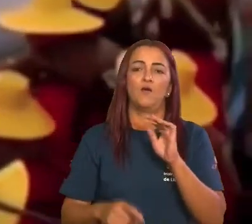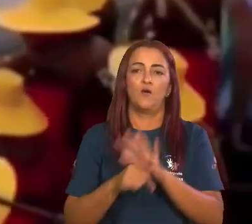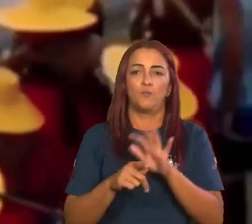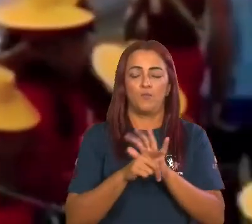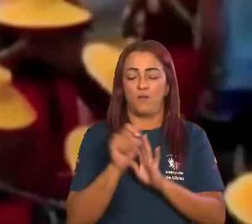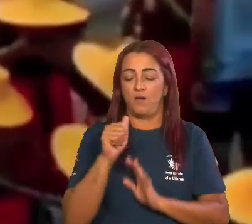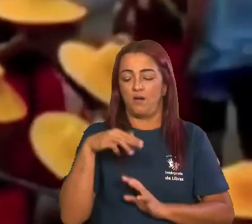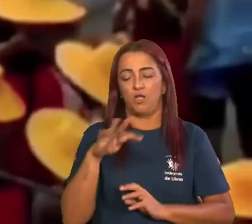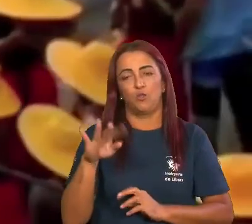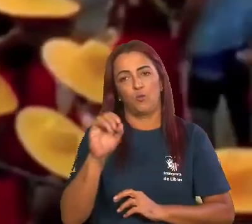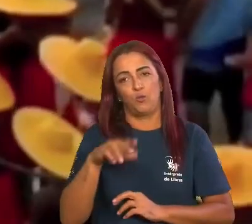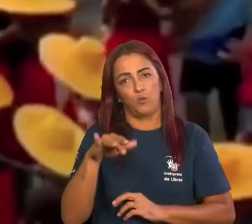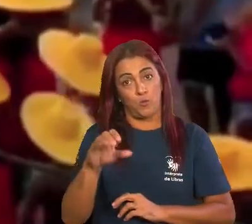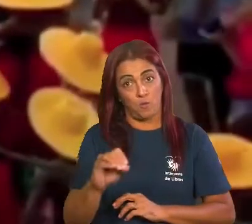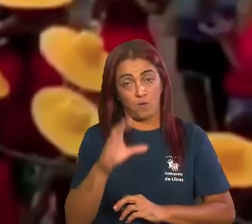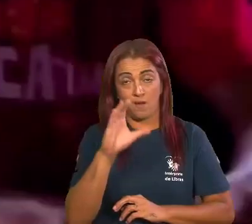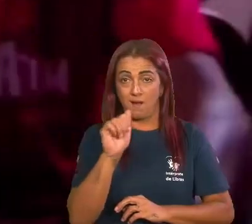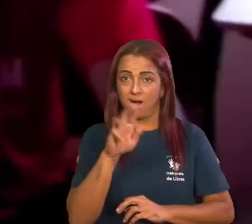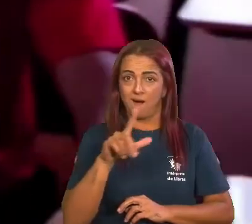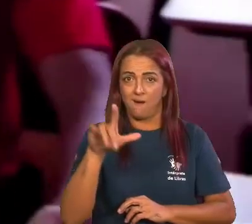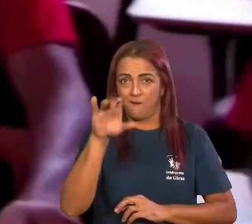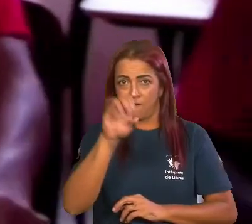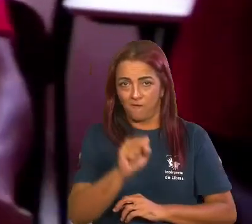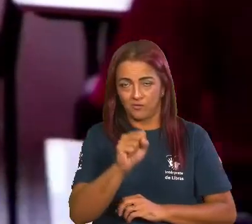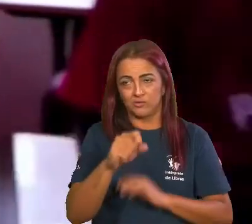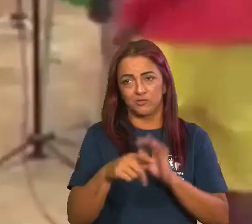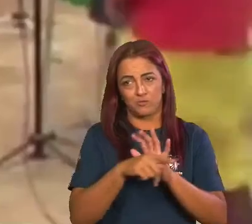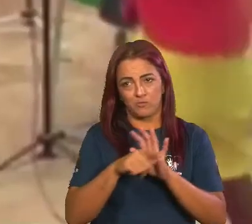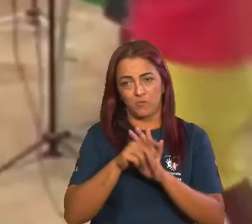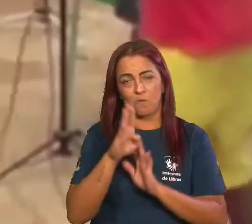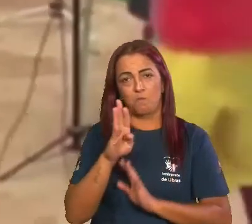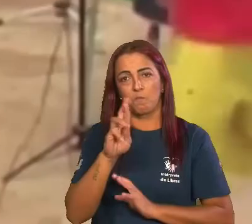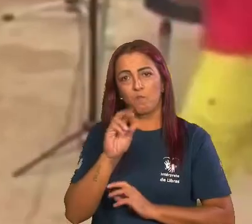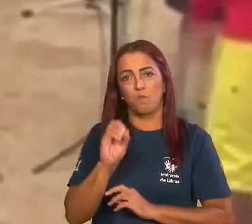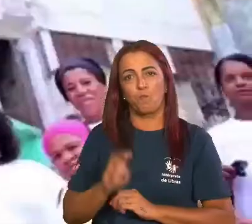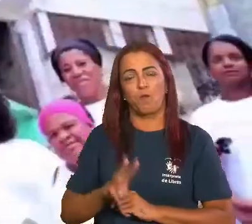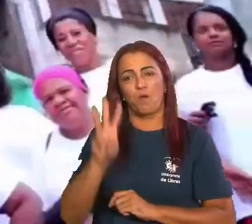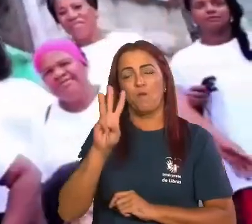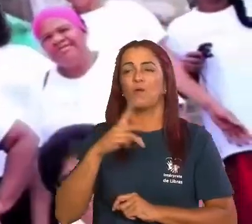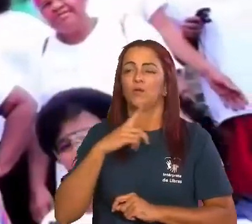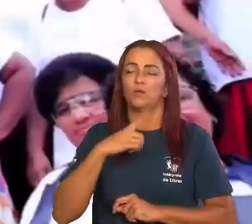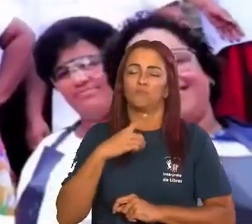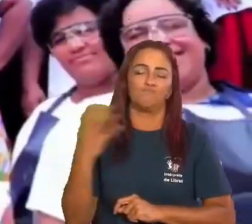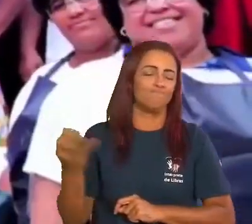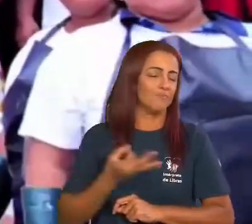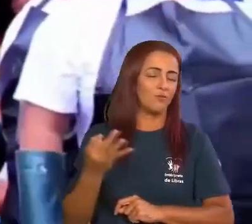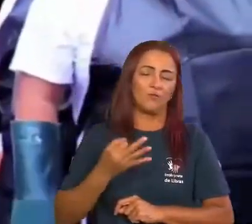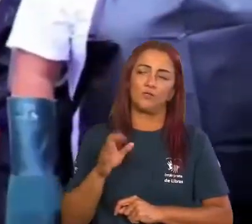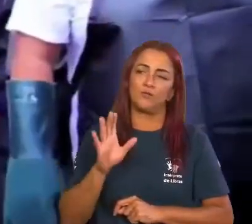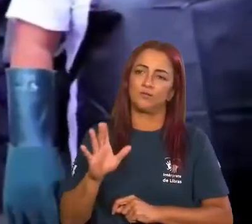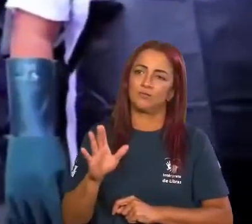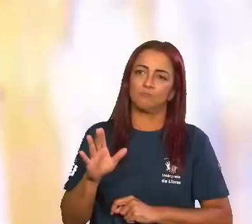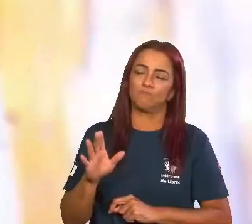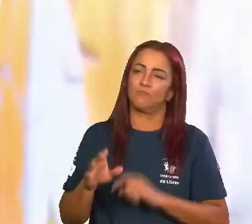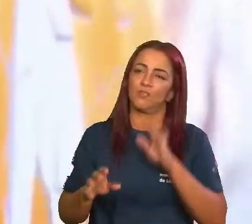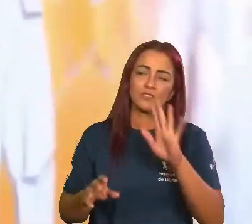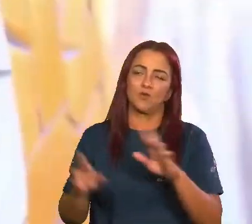Antônio Carlos Santos de Freitas, né? Carlinhos Brown. E para mim ele é uma figura, assim, em todo o sentido da